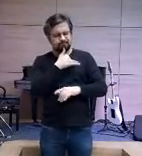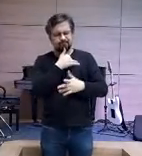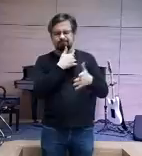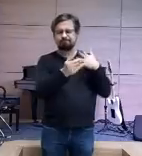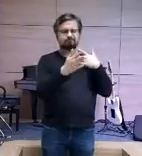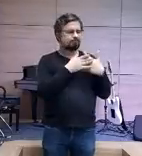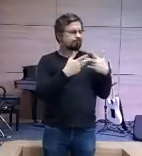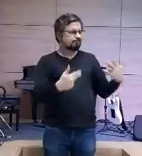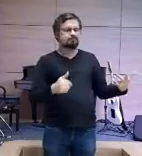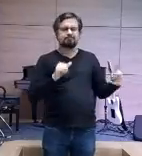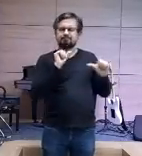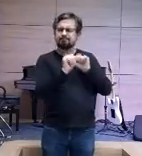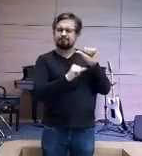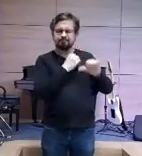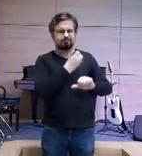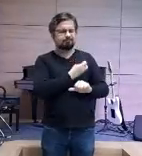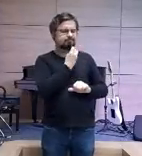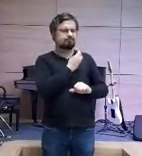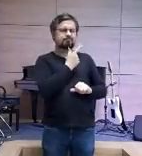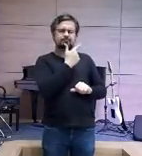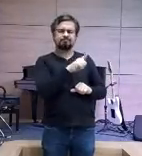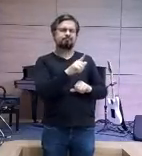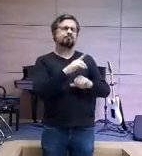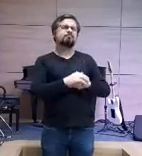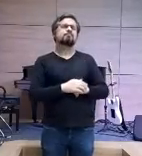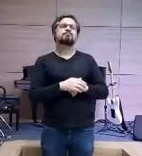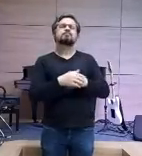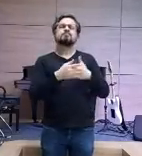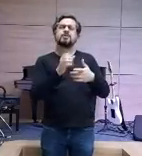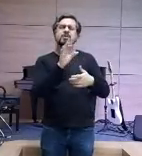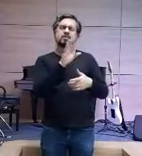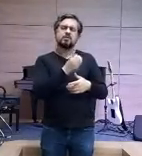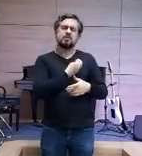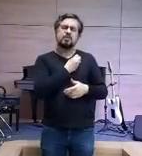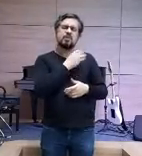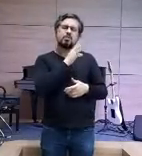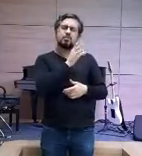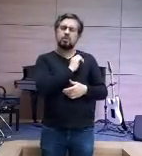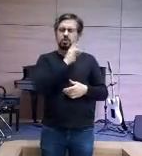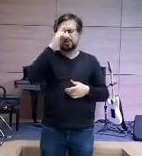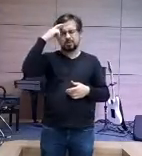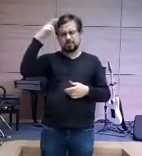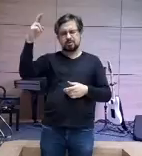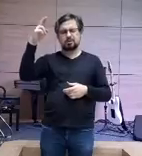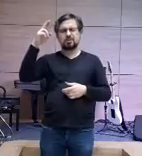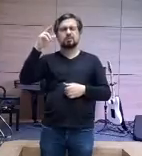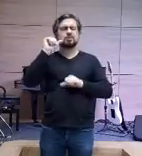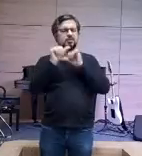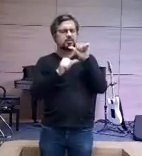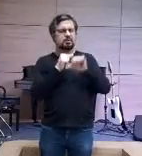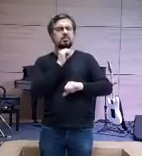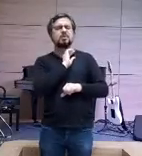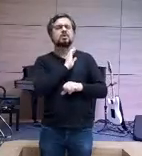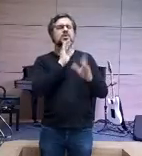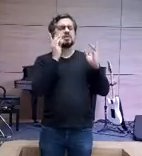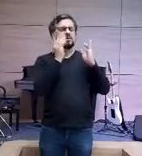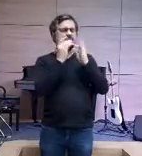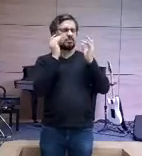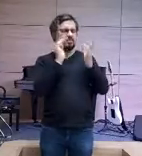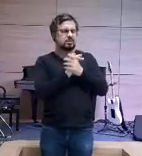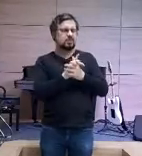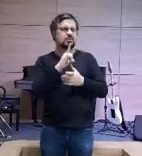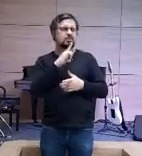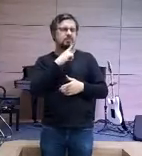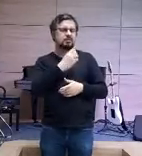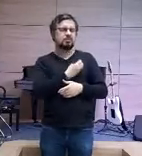senhor restaura as famílias a viver em unidade do senhor um amor do Senhor restaura os casamentos que possam viver